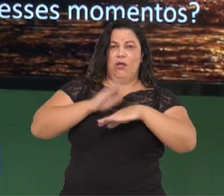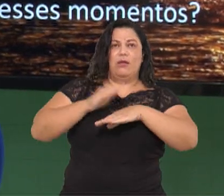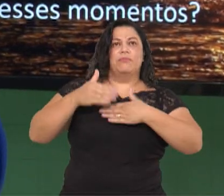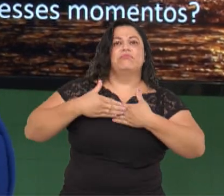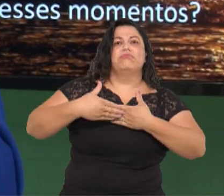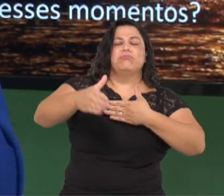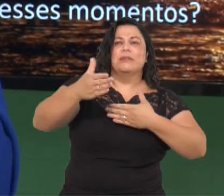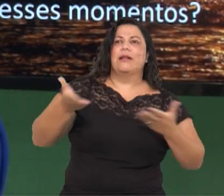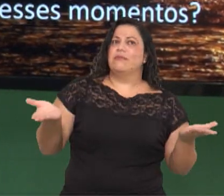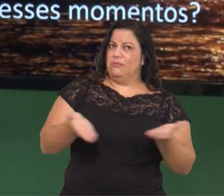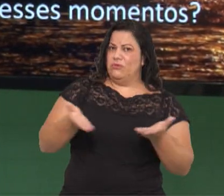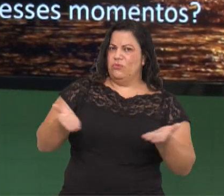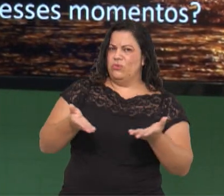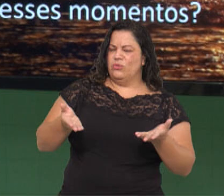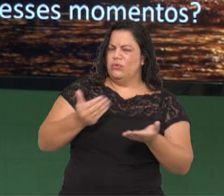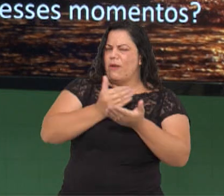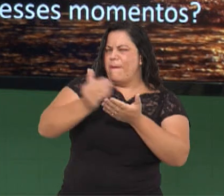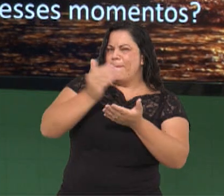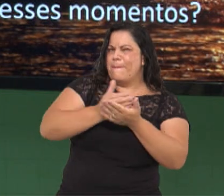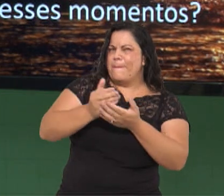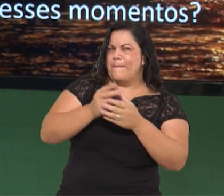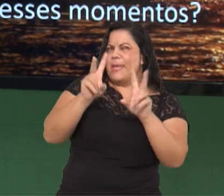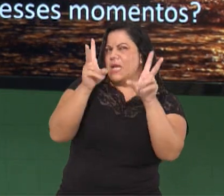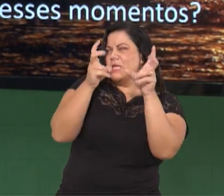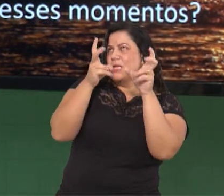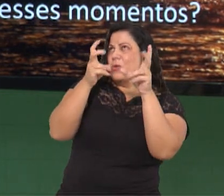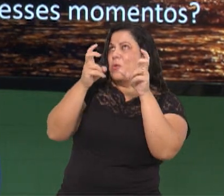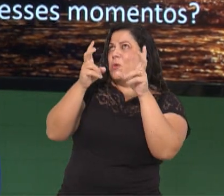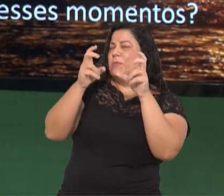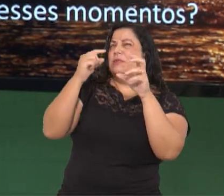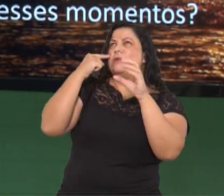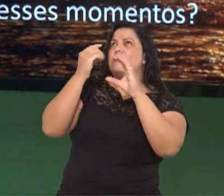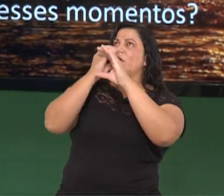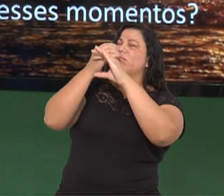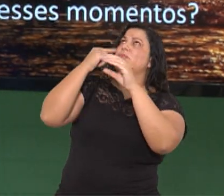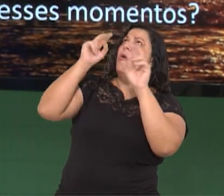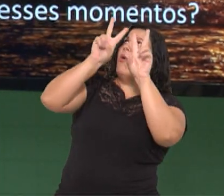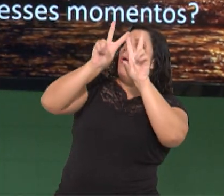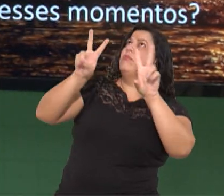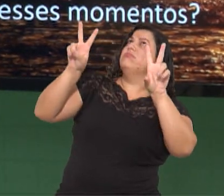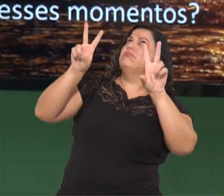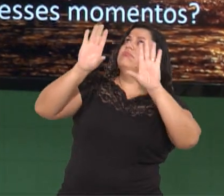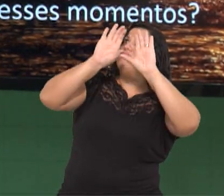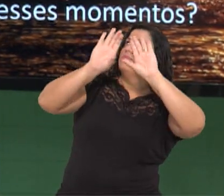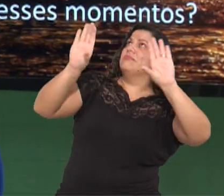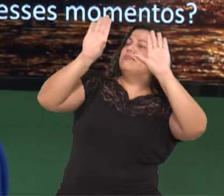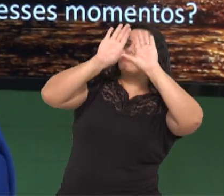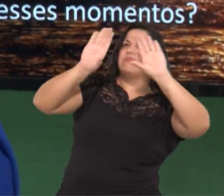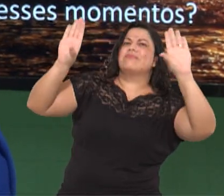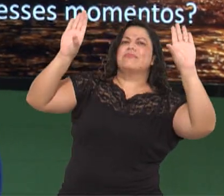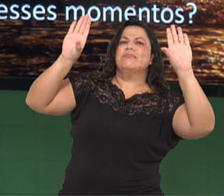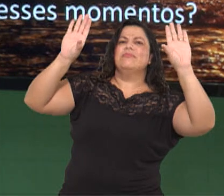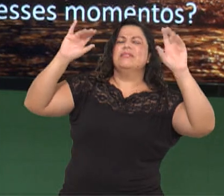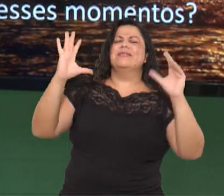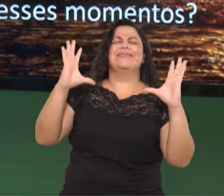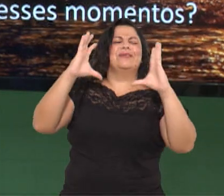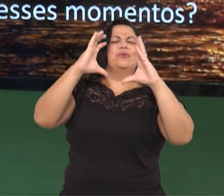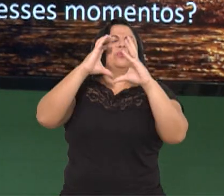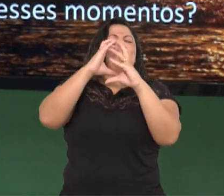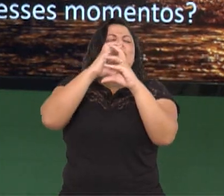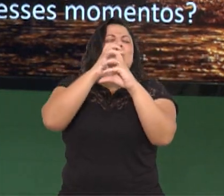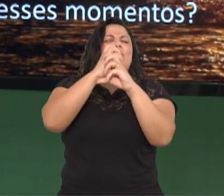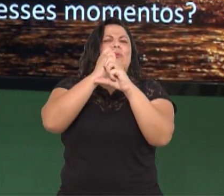hoje, comece a reparar no céu. Já que você está em casa, né, quando estiver anoitecendo